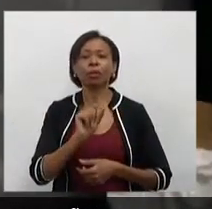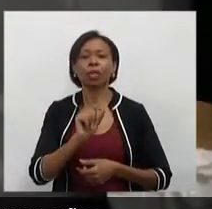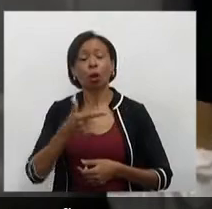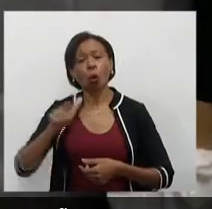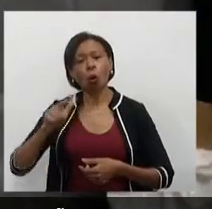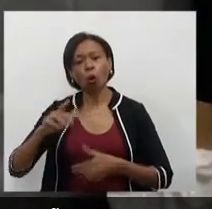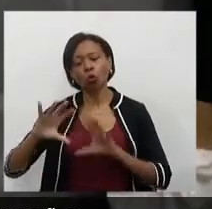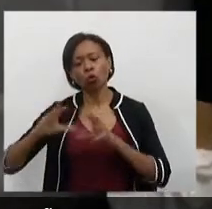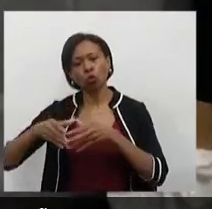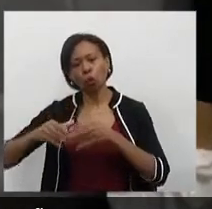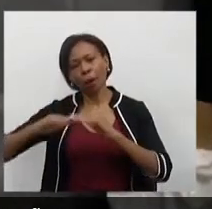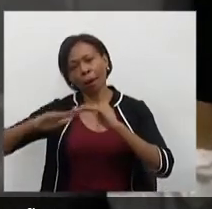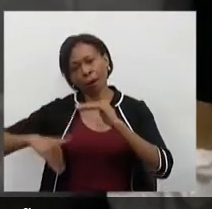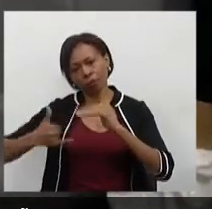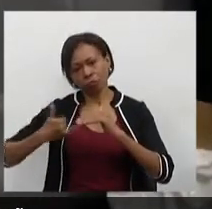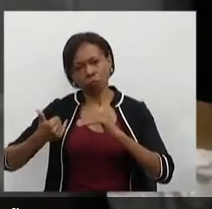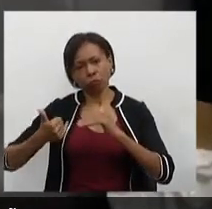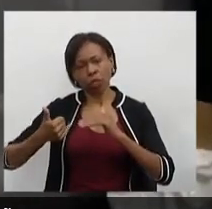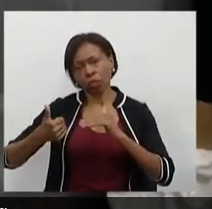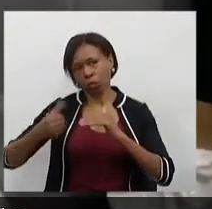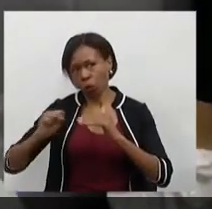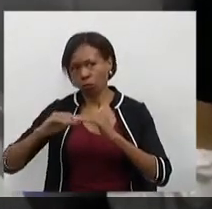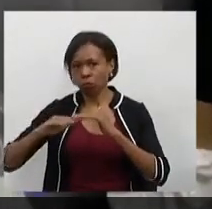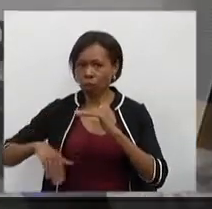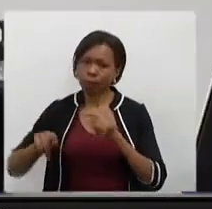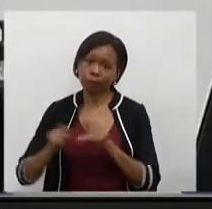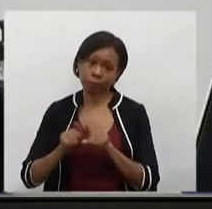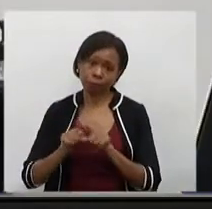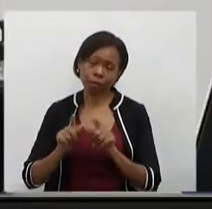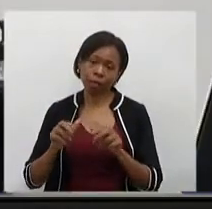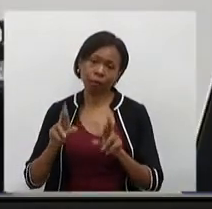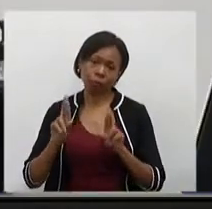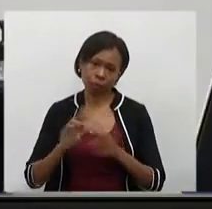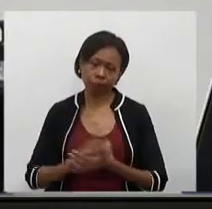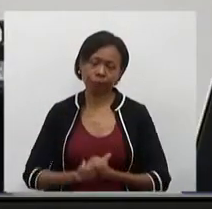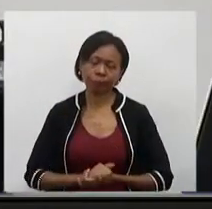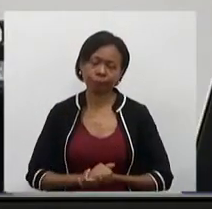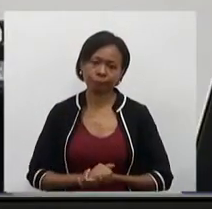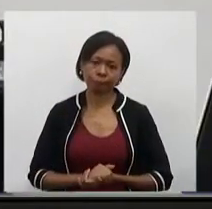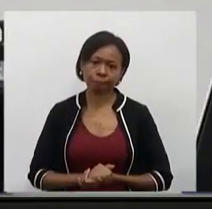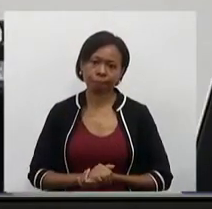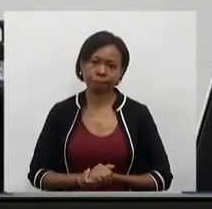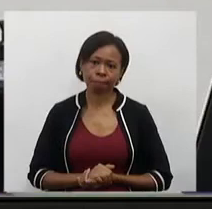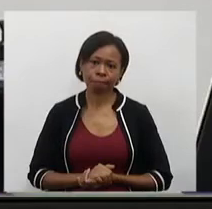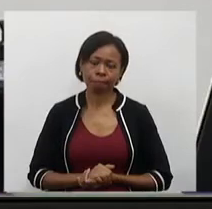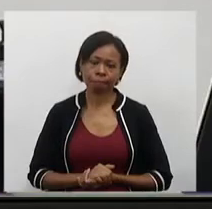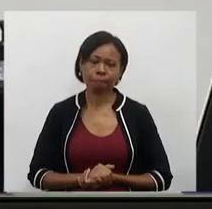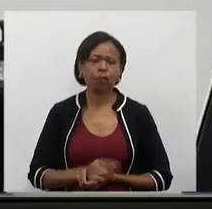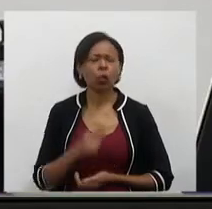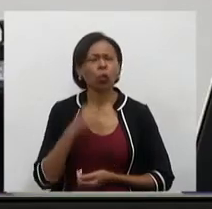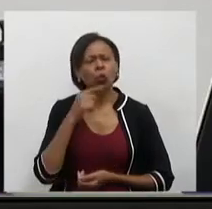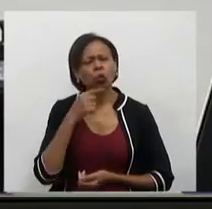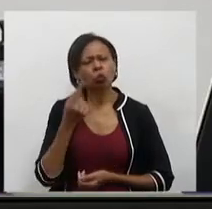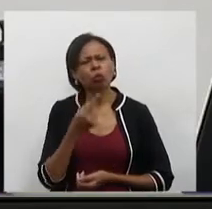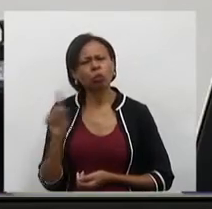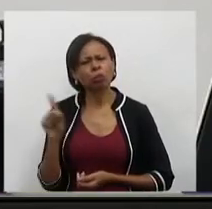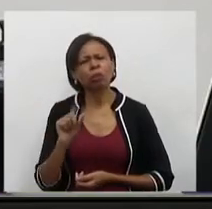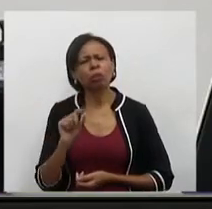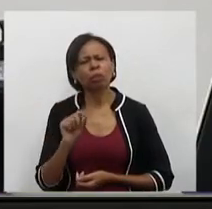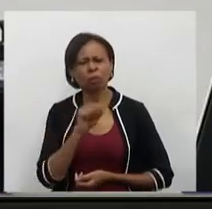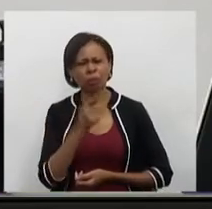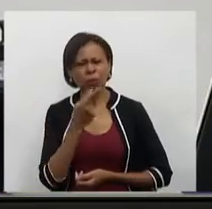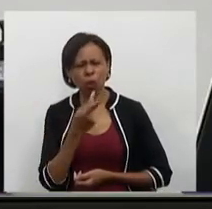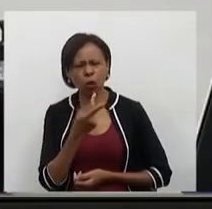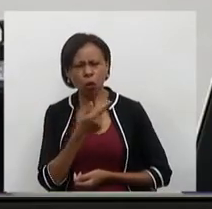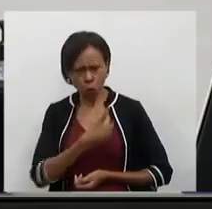menor idade aí para ser vacinada contra a Covid. Ok, só uma única dúvida, Janaína. Você disse que o governo